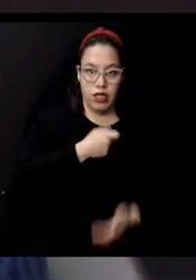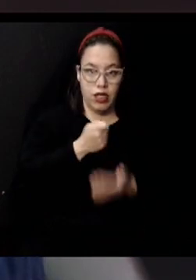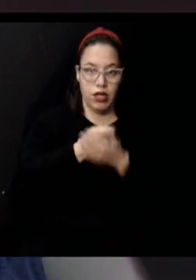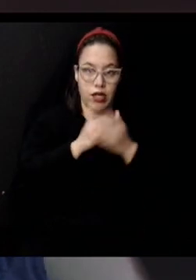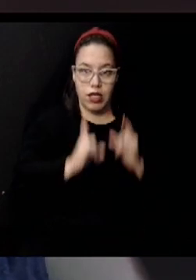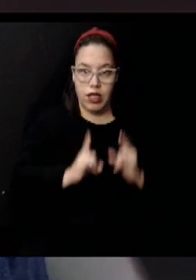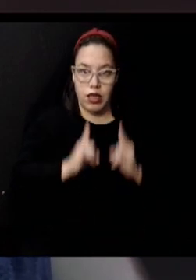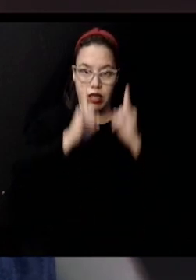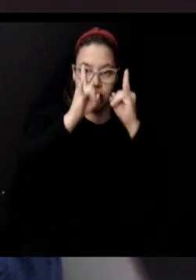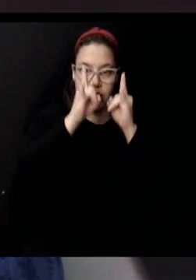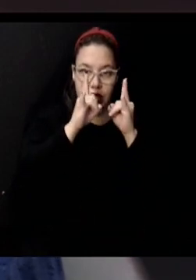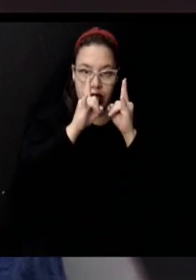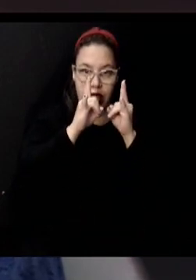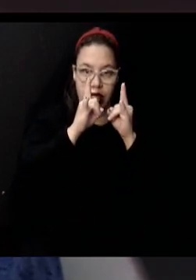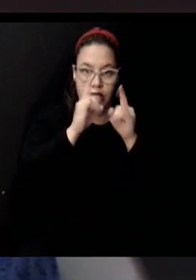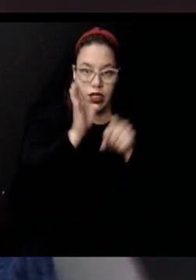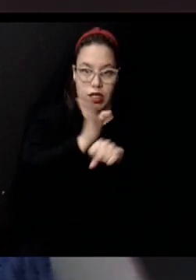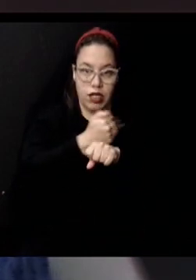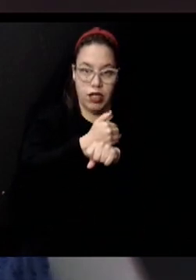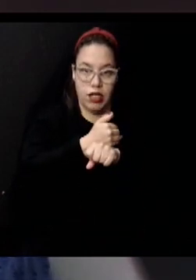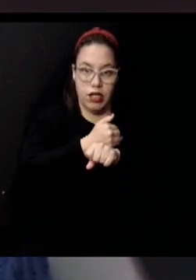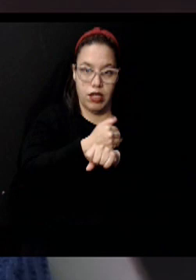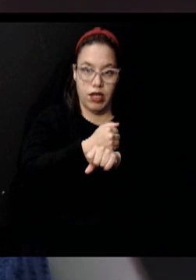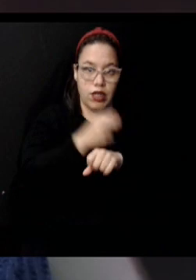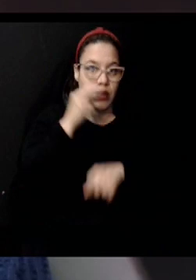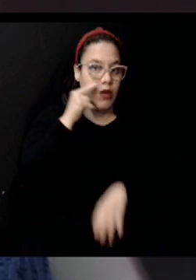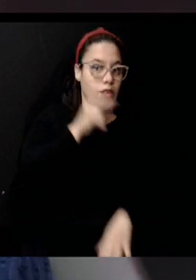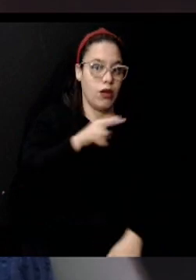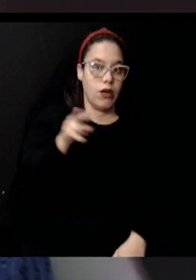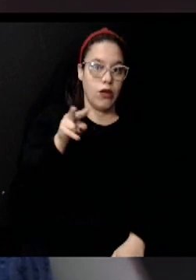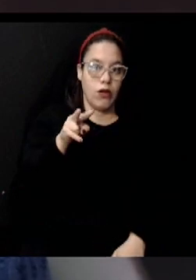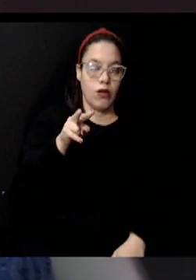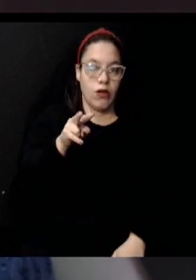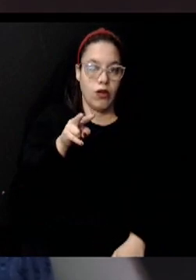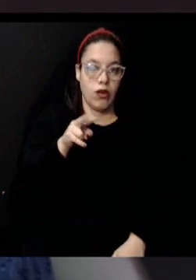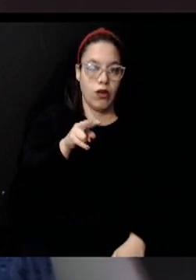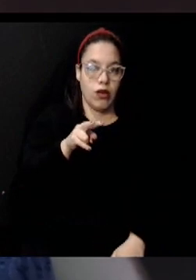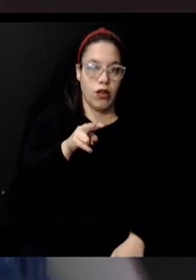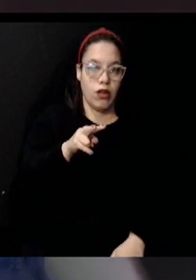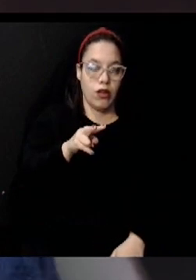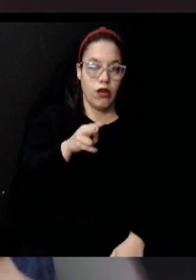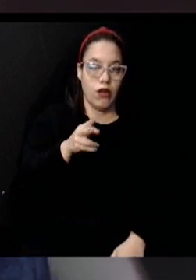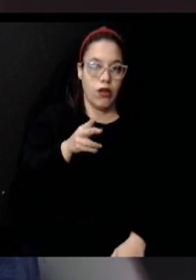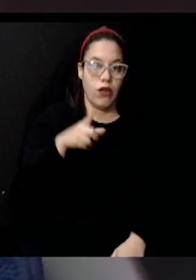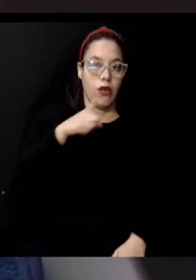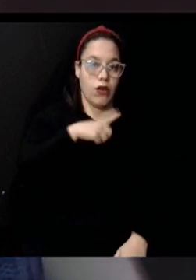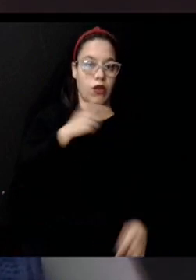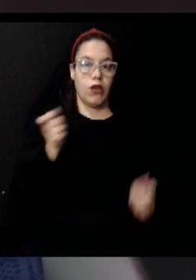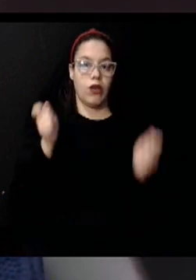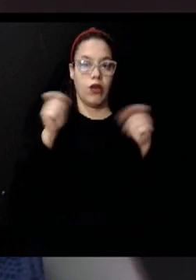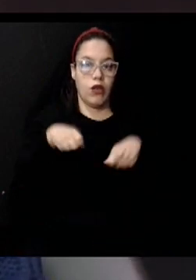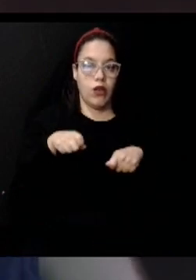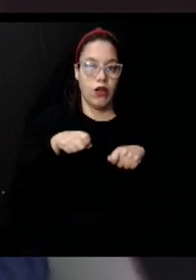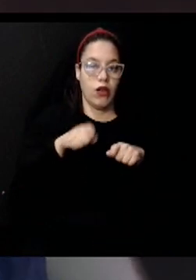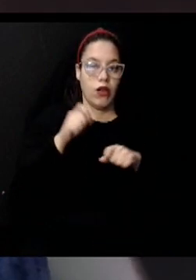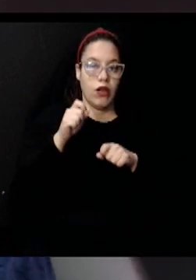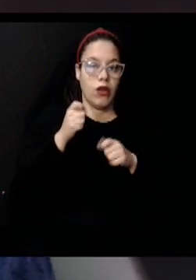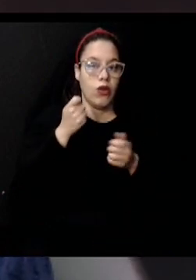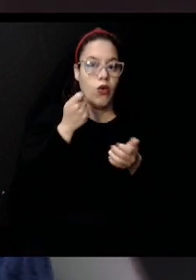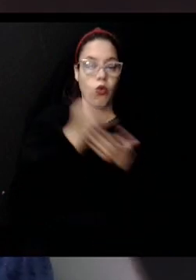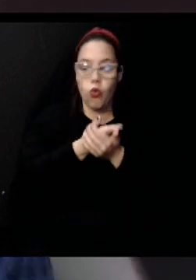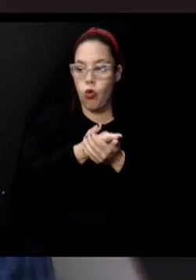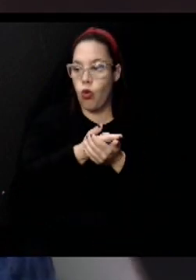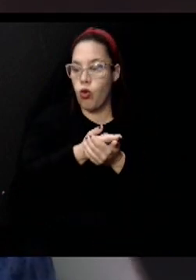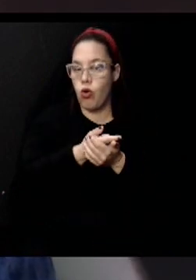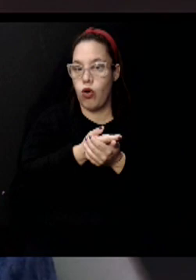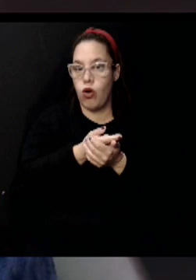planta, ou antes disso, você foi lá ver o imóvel, se você viu, né, que tinha essa possibilidade, não compre. Não precisa de ir